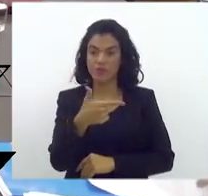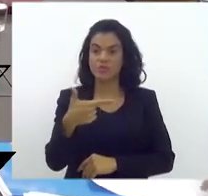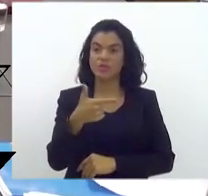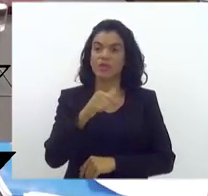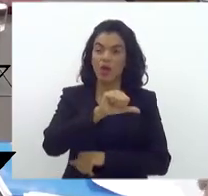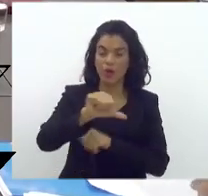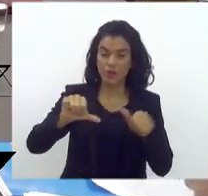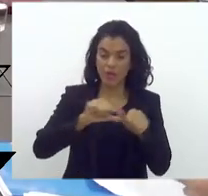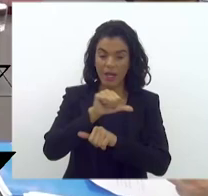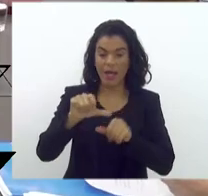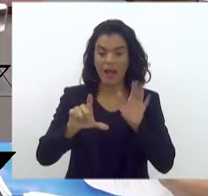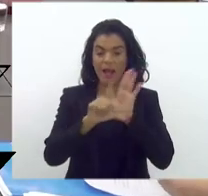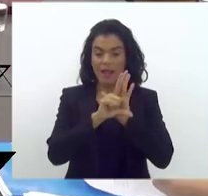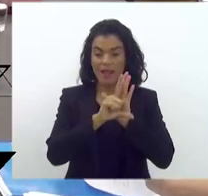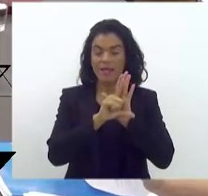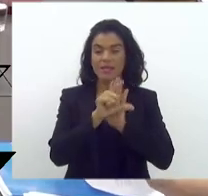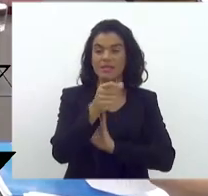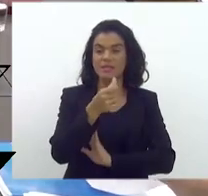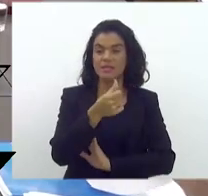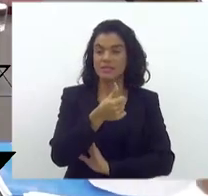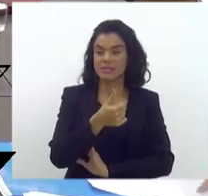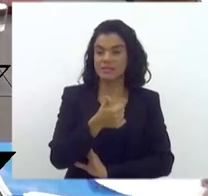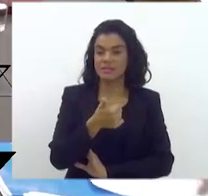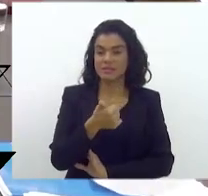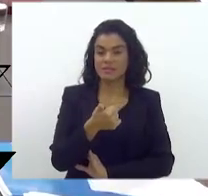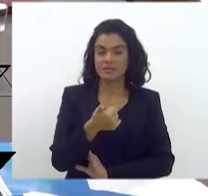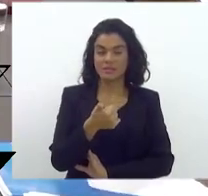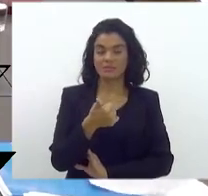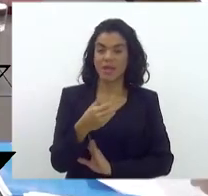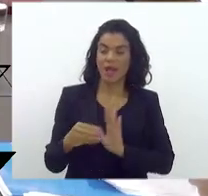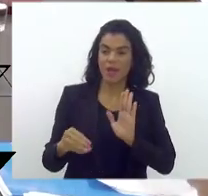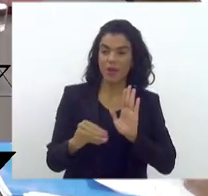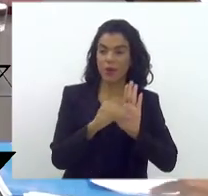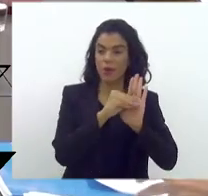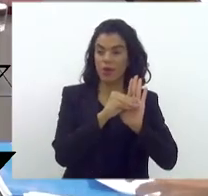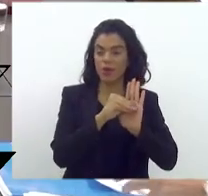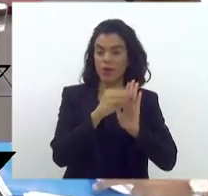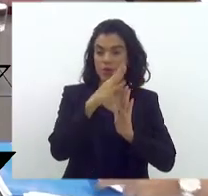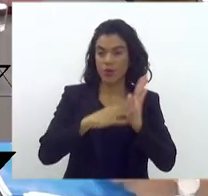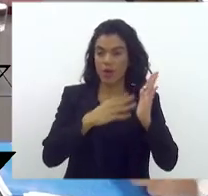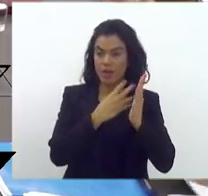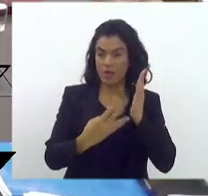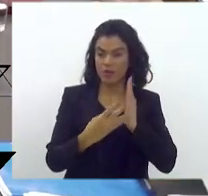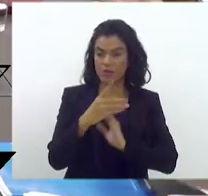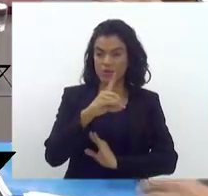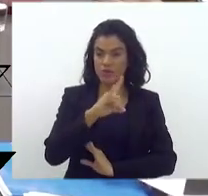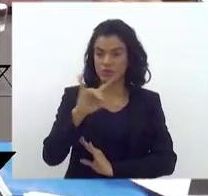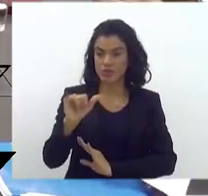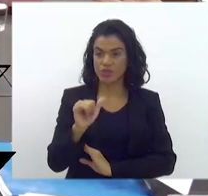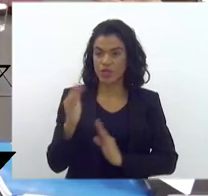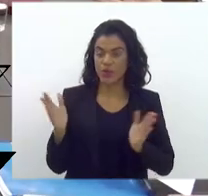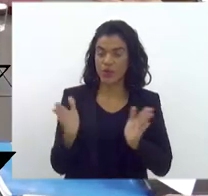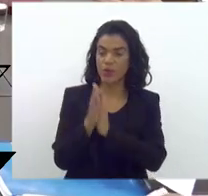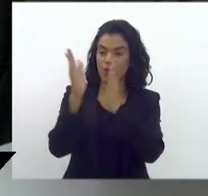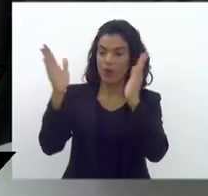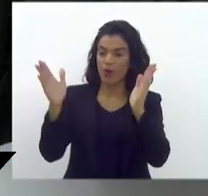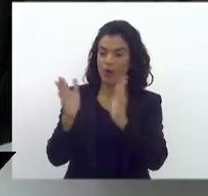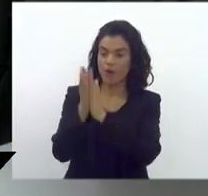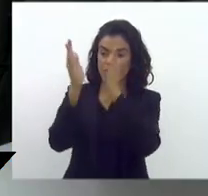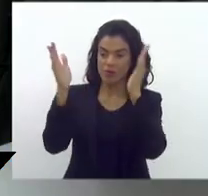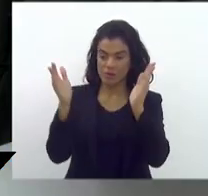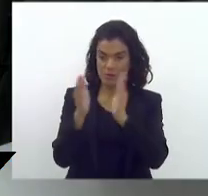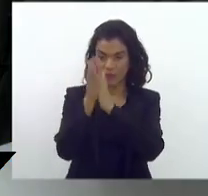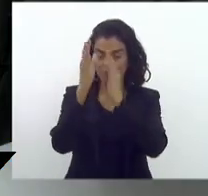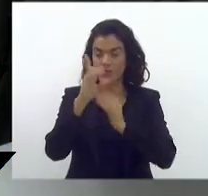Lei 5.645, de 6 de janeiro de 2010, para incluir no o dia do louvorzão da 93 FM no calendário de